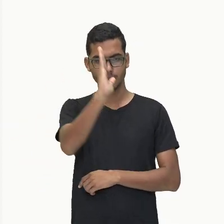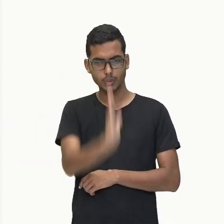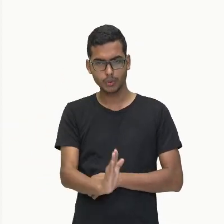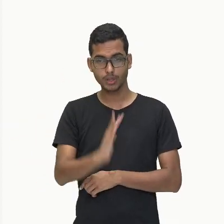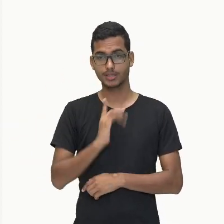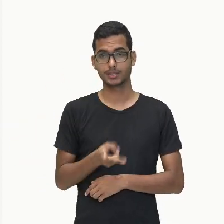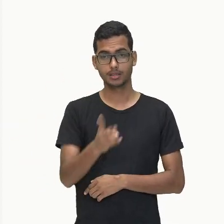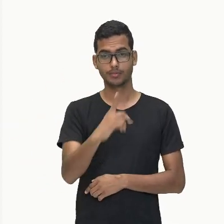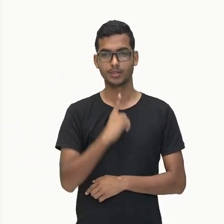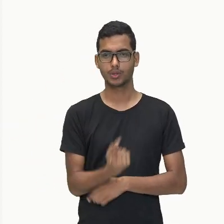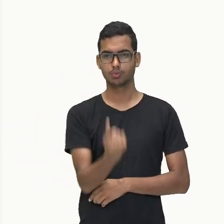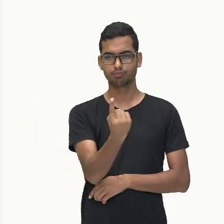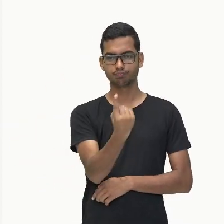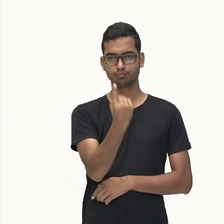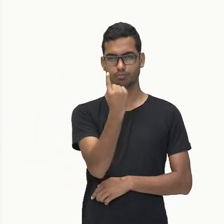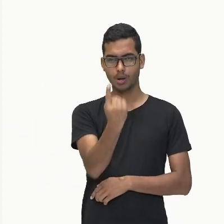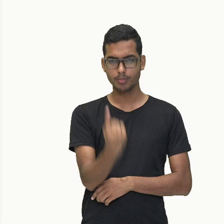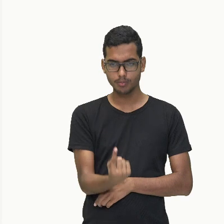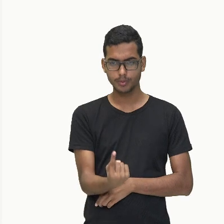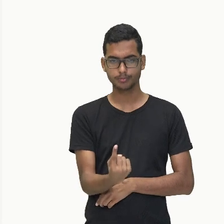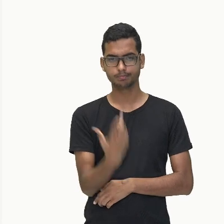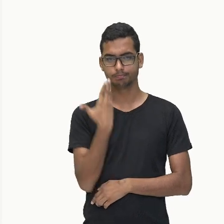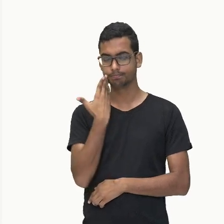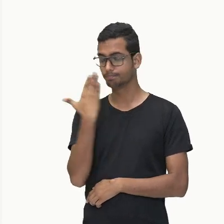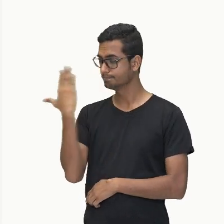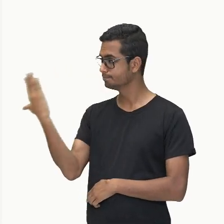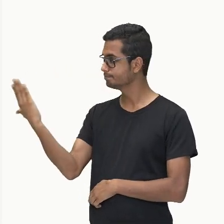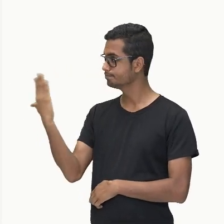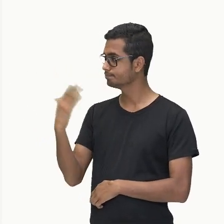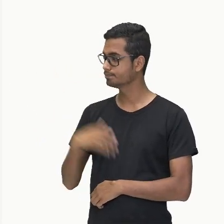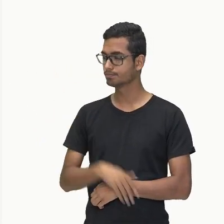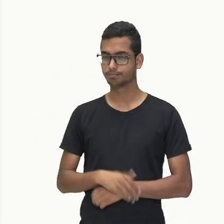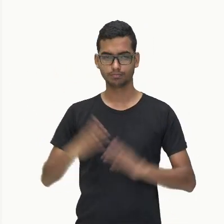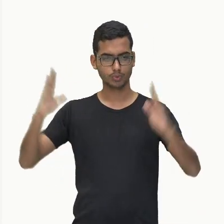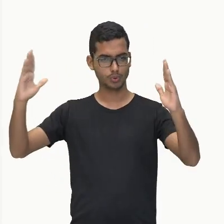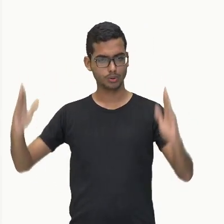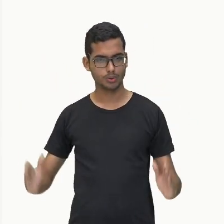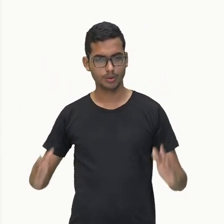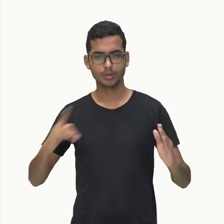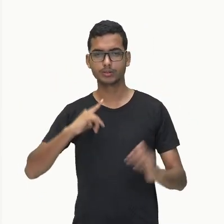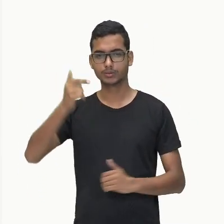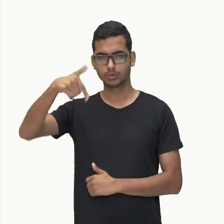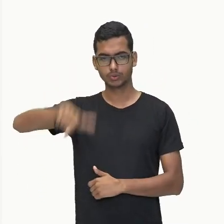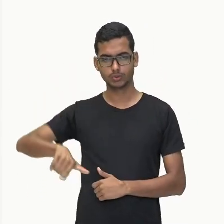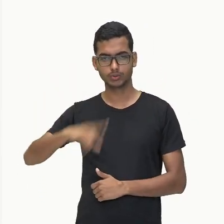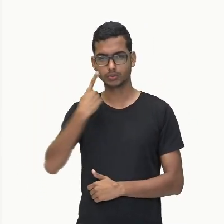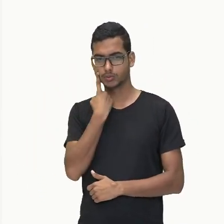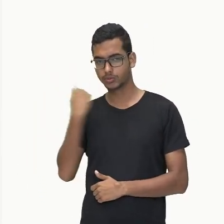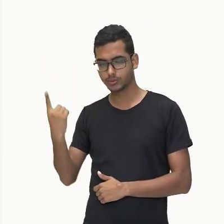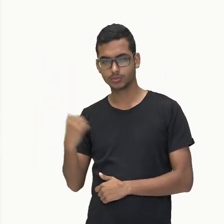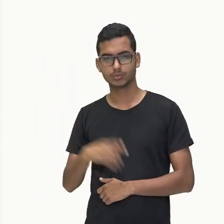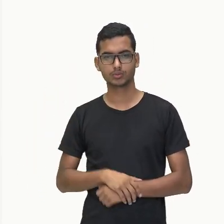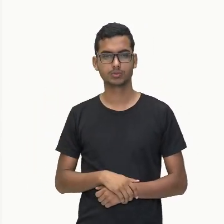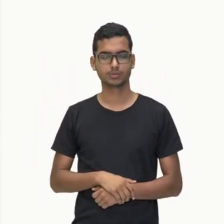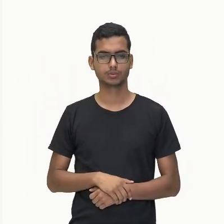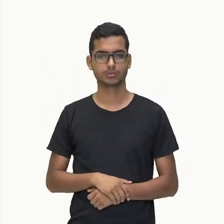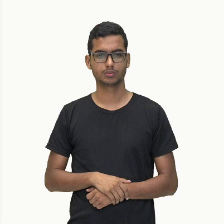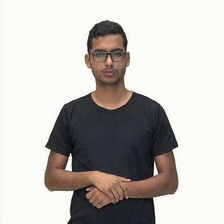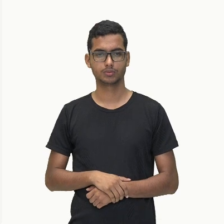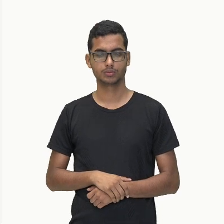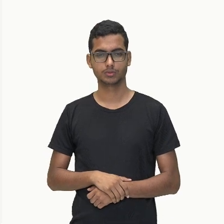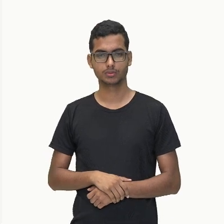com os elementos iguais a 1, tá? Então aqui a gente repete as duas primeiras